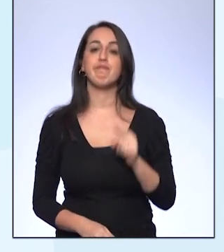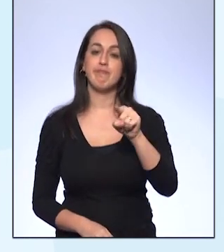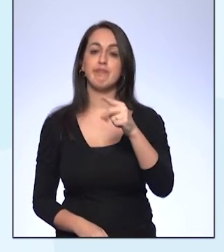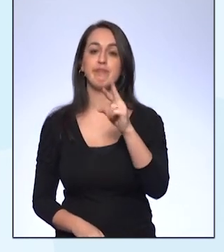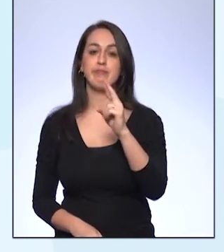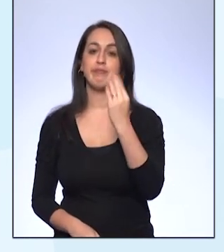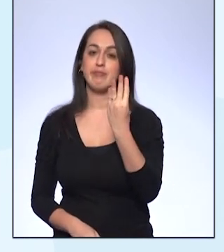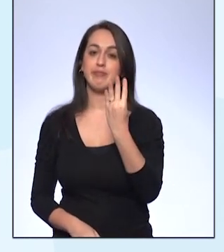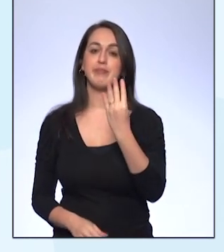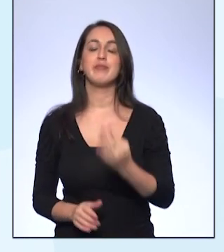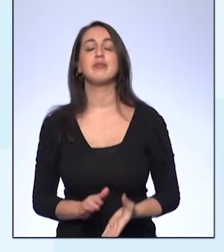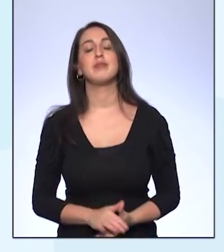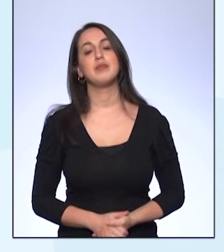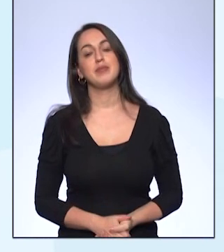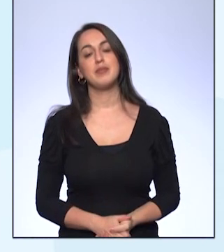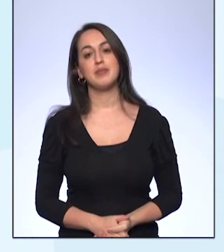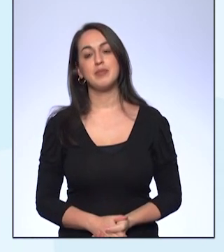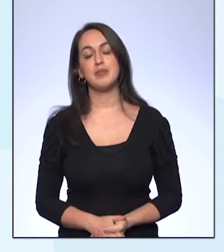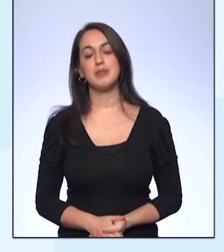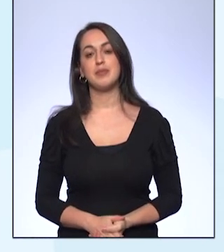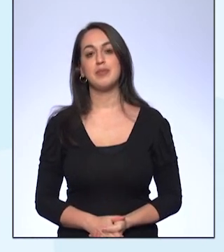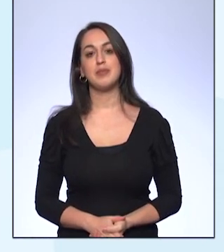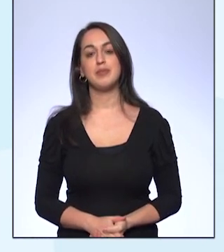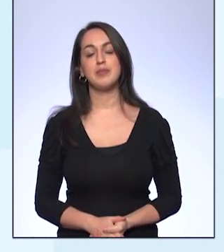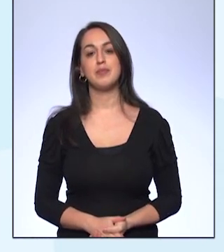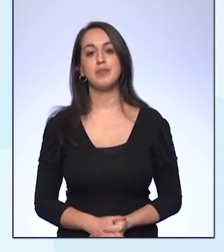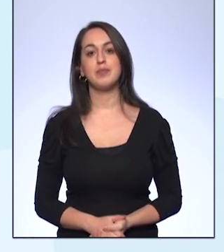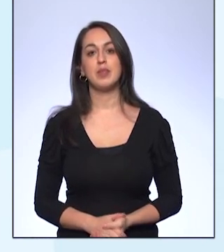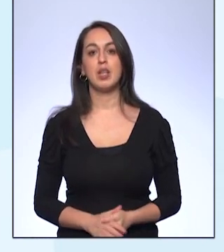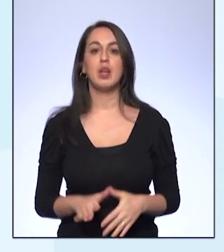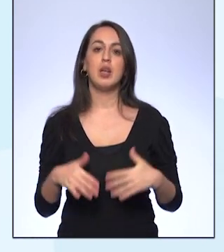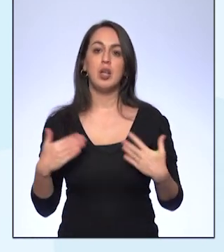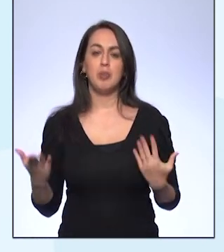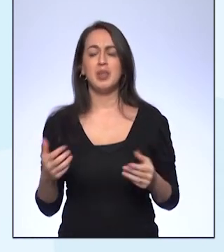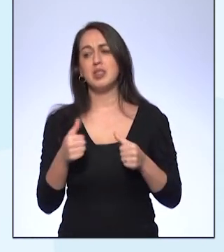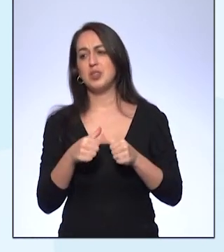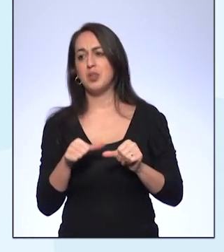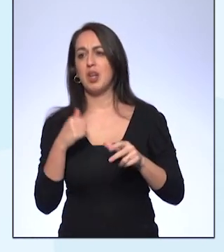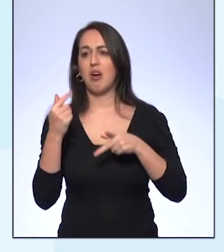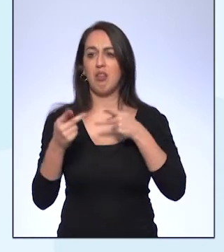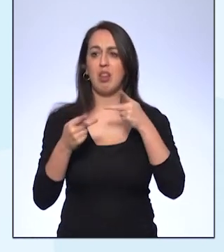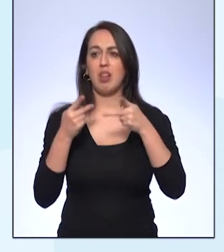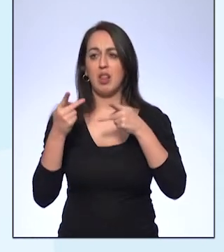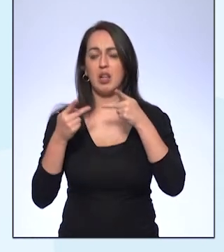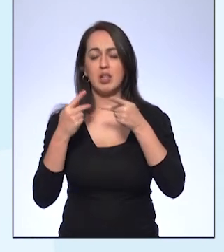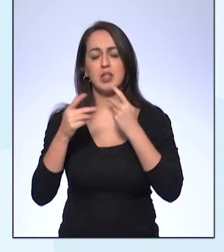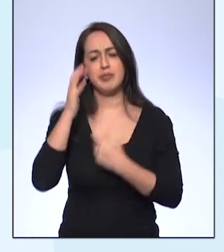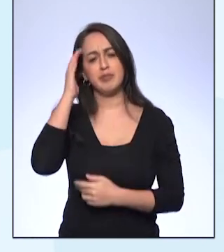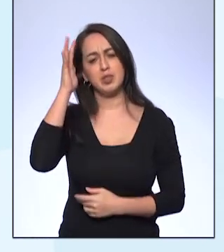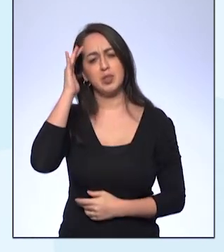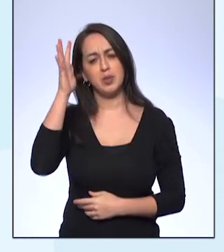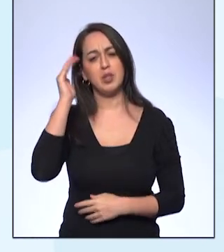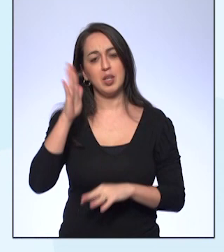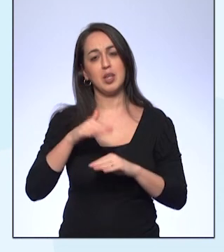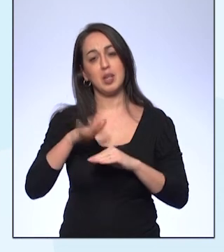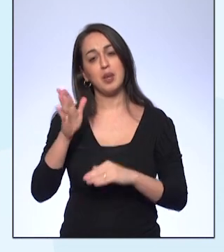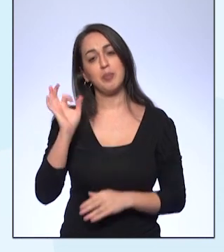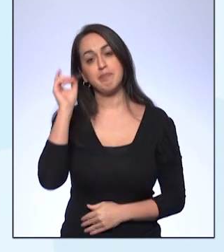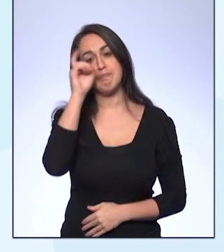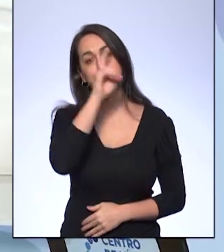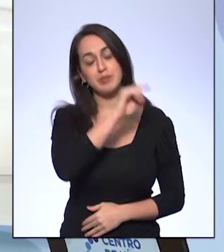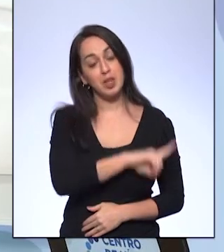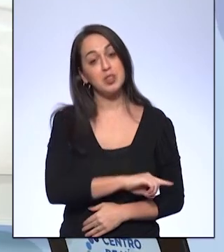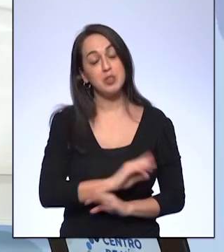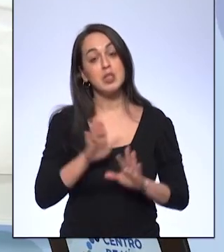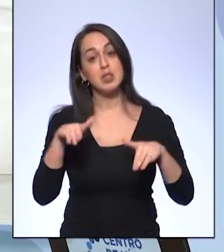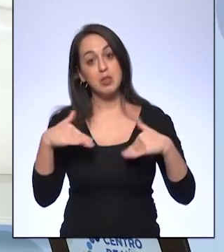R4. Muito bem. Mas ficar falando de teoria, como sempre, é mais difícil na matemática. Então,